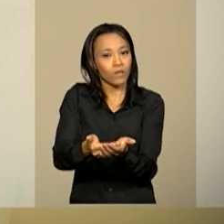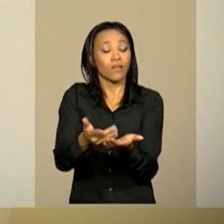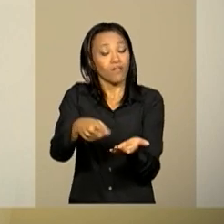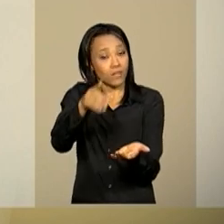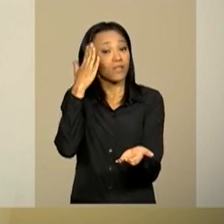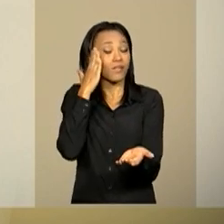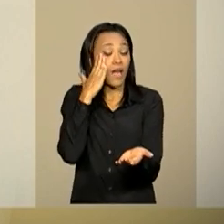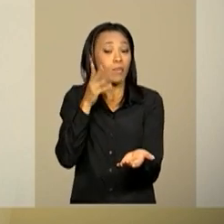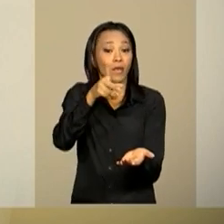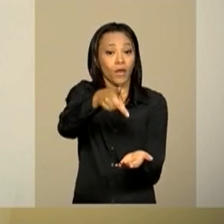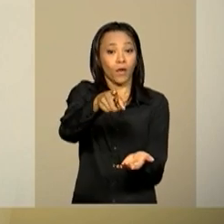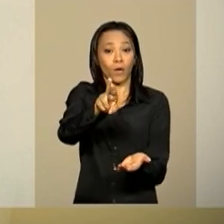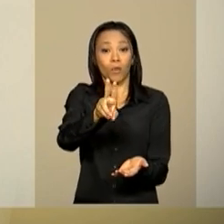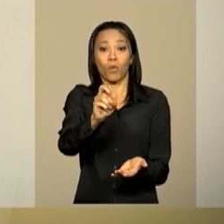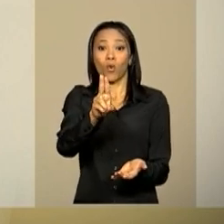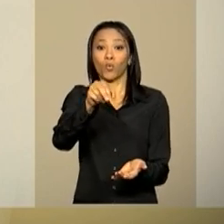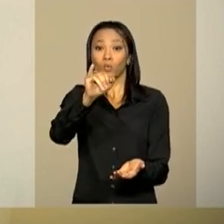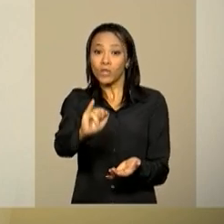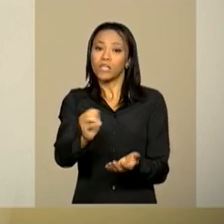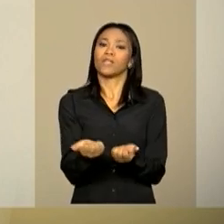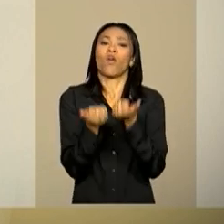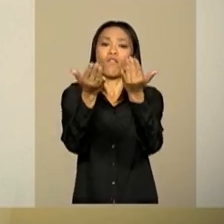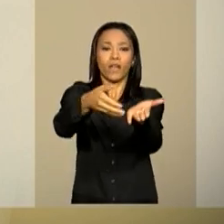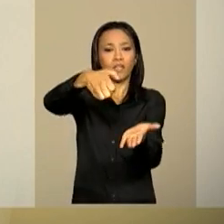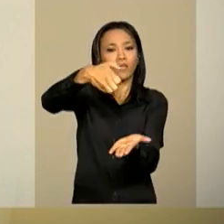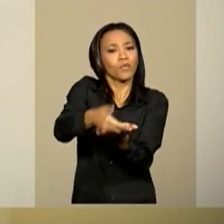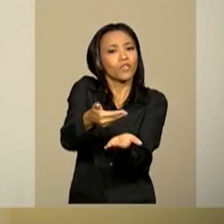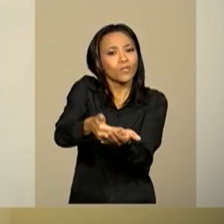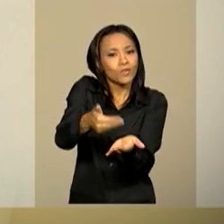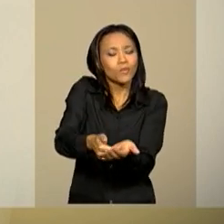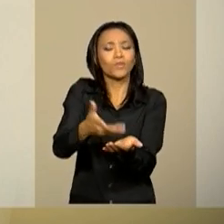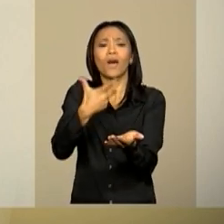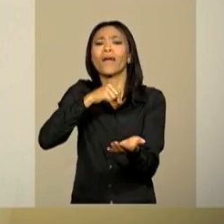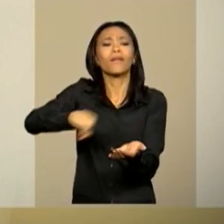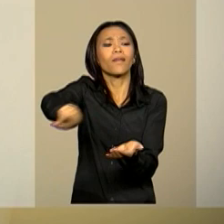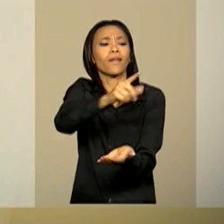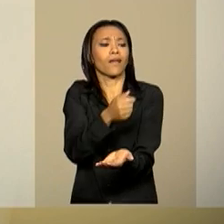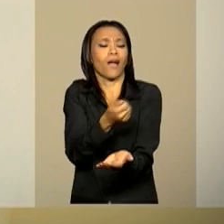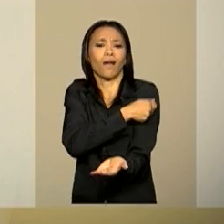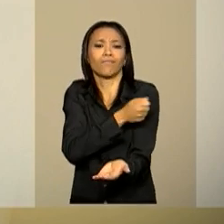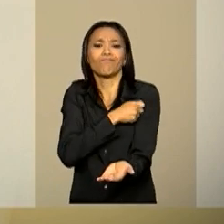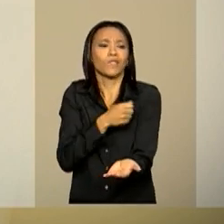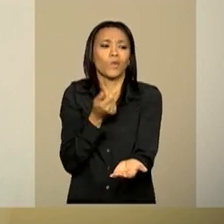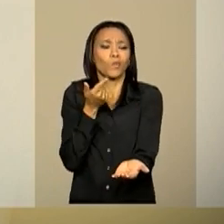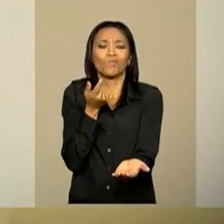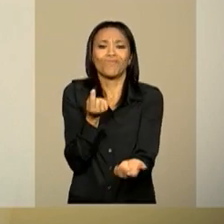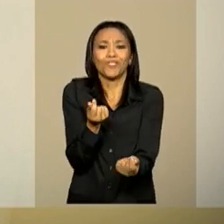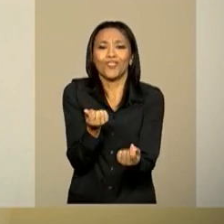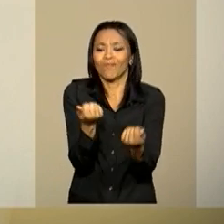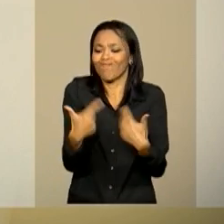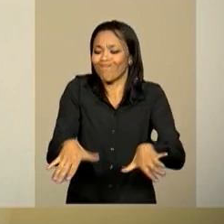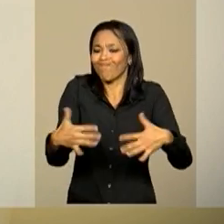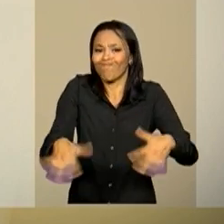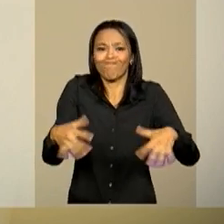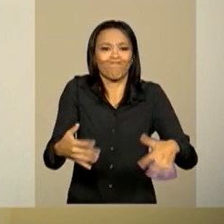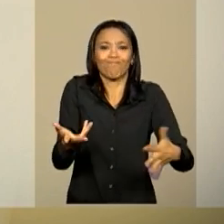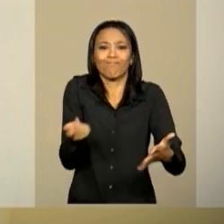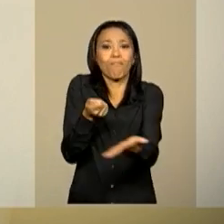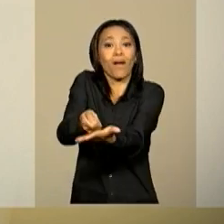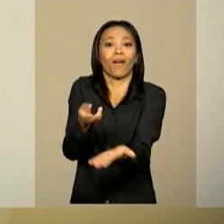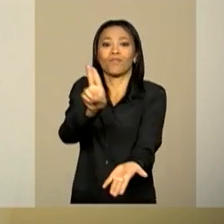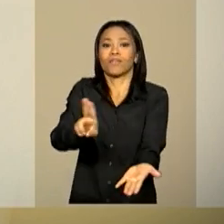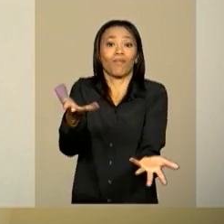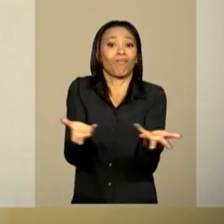sabe Luciano concede bolsas de estudos aos estudantes que não t condições de pagar uma faculdade